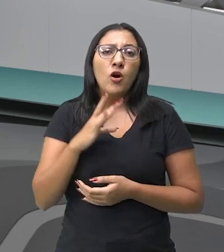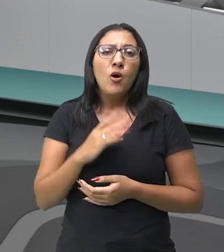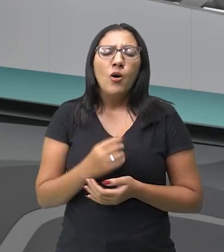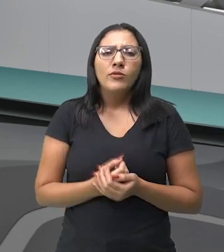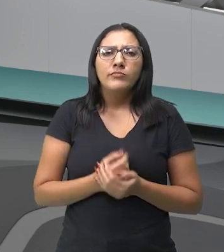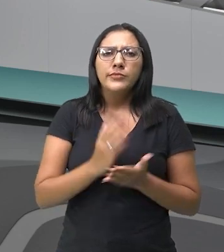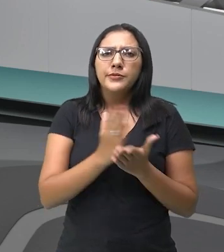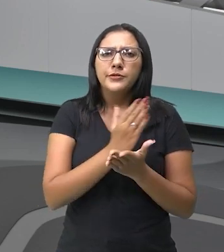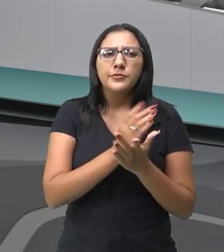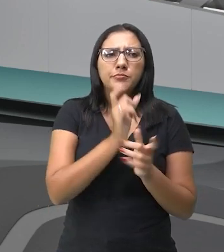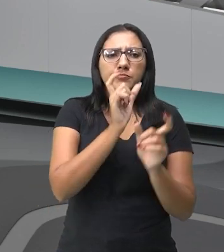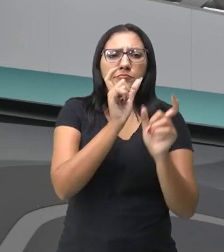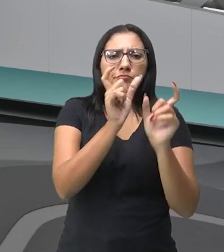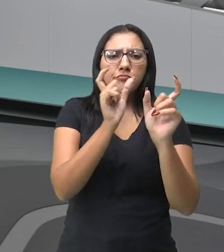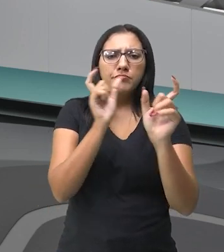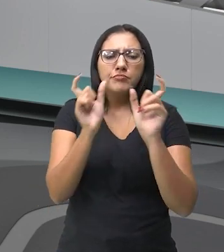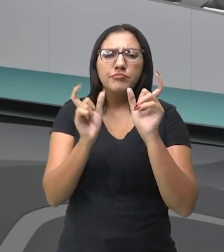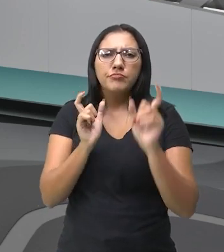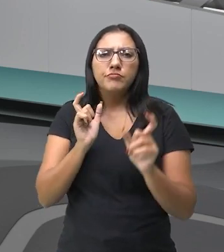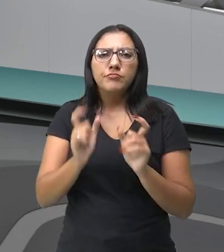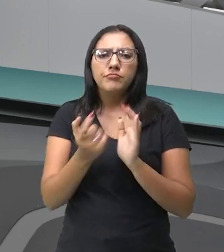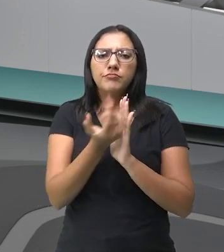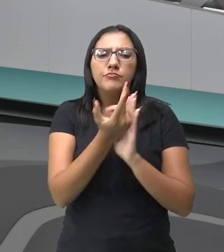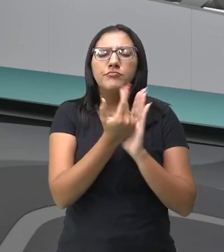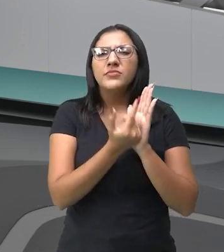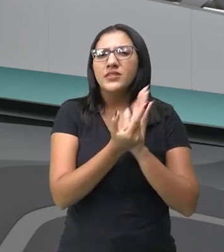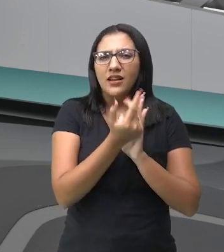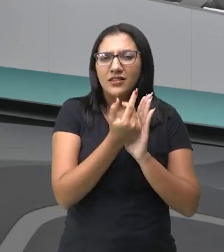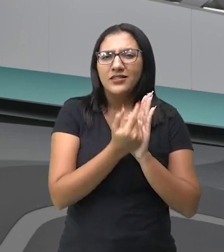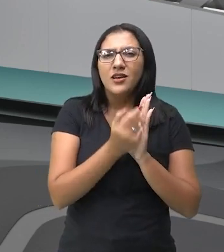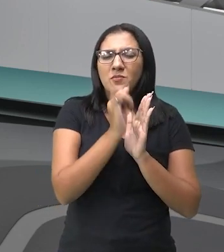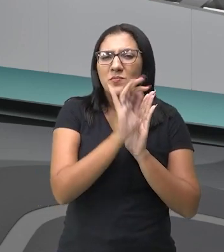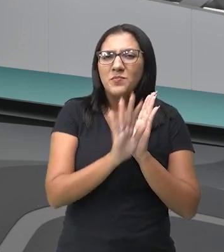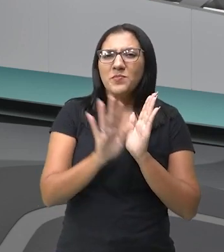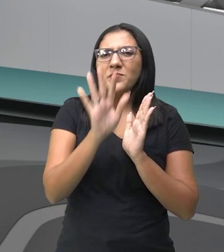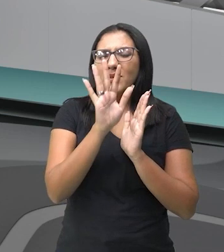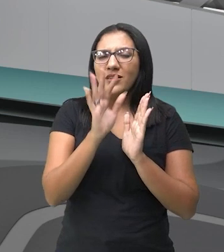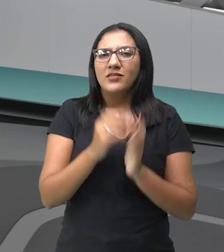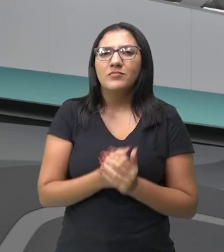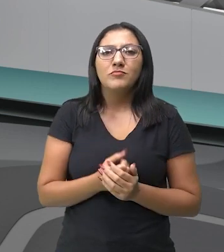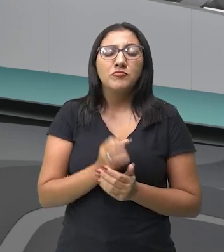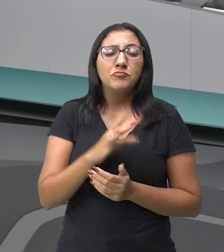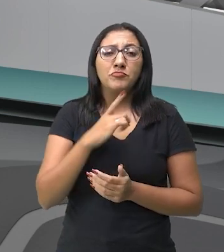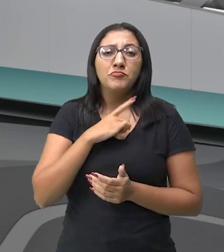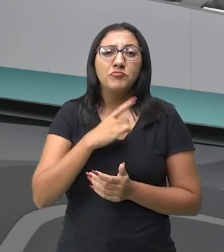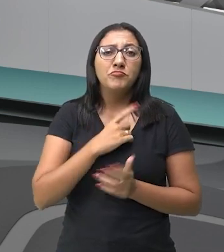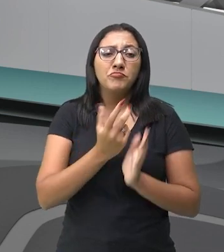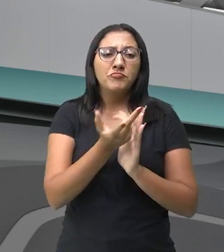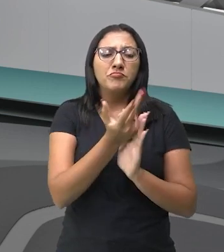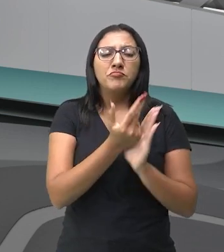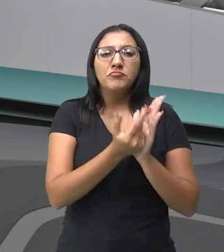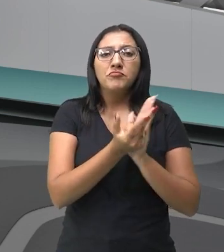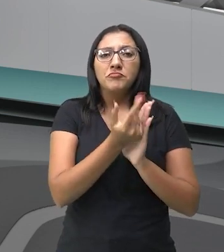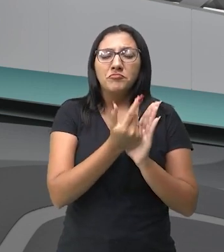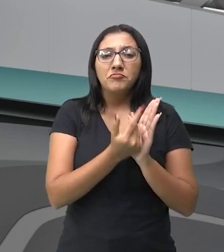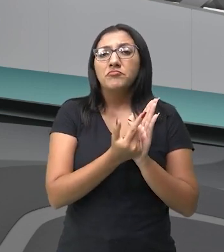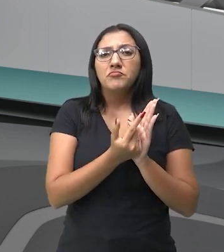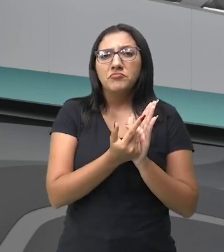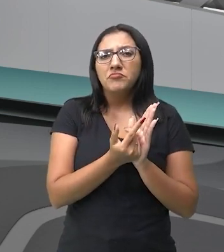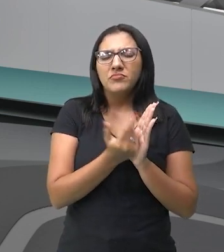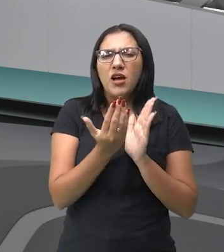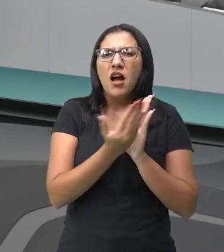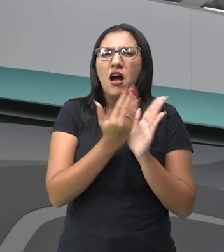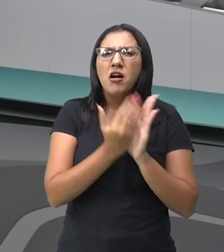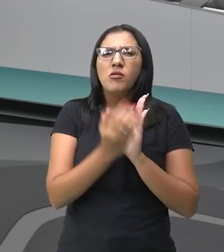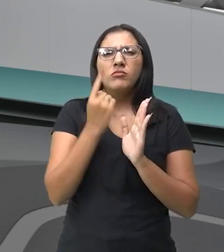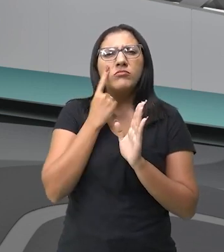conjunto de alguns desenhos que se relacionam aí com o cigarro, mas que propriamente não vai nos dizer muita coisa,